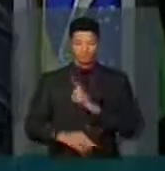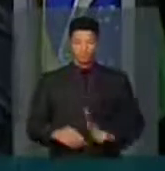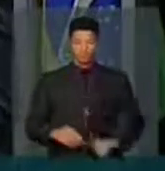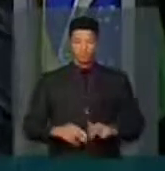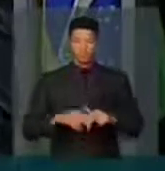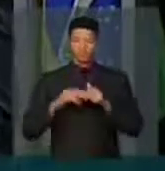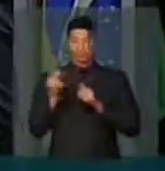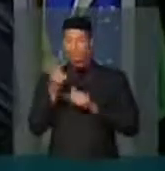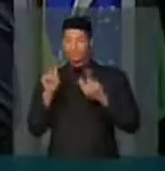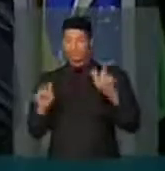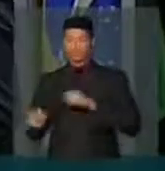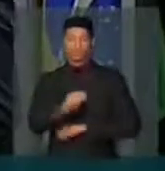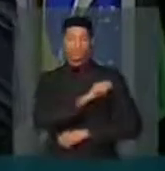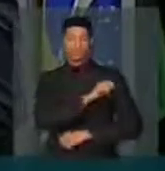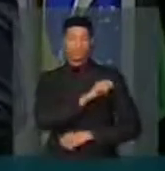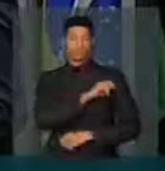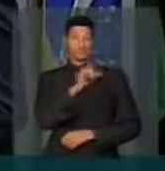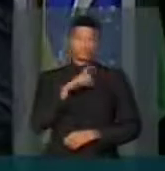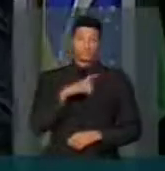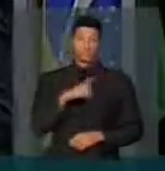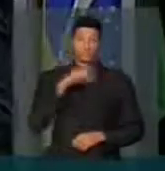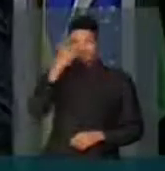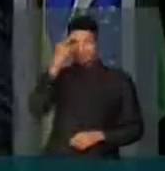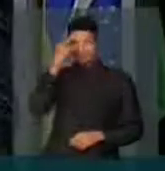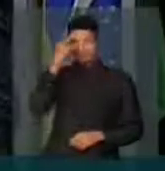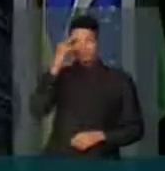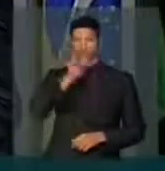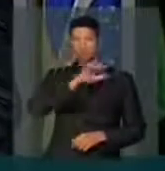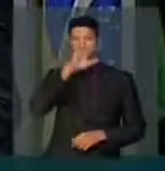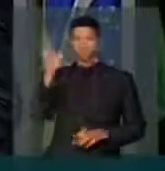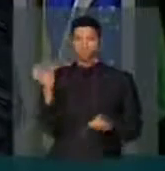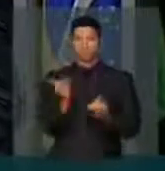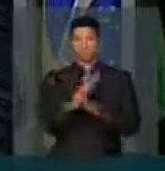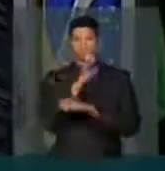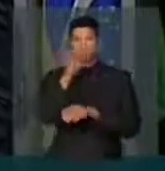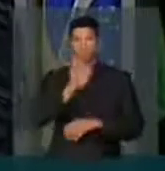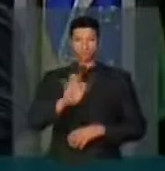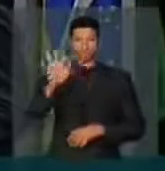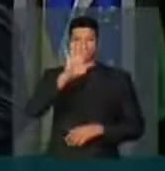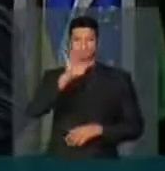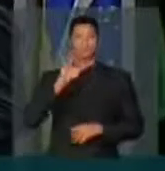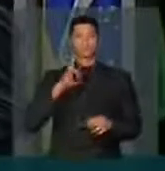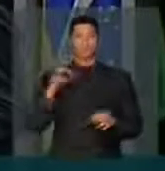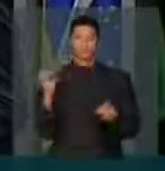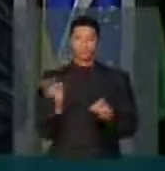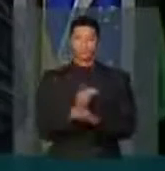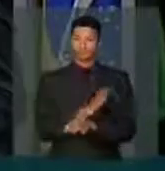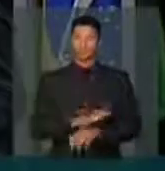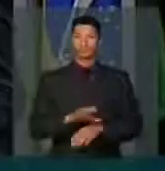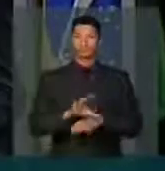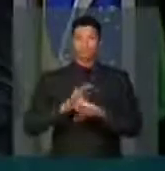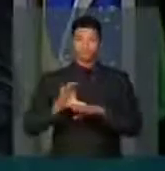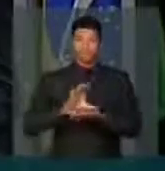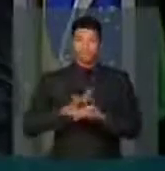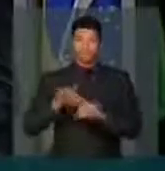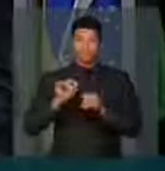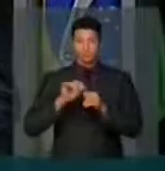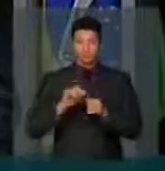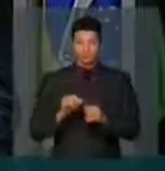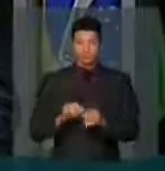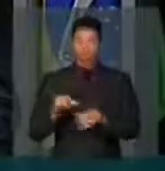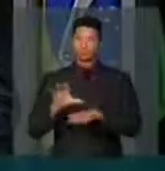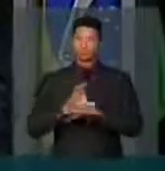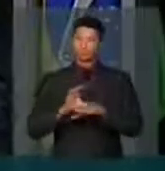Por um outro lado, o aluno que tinha aquele sonho de terminar aquela faculdade, aquele curso que ele estava fazendo,